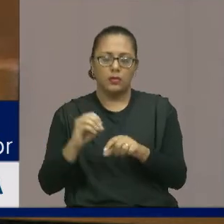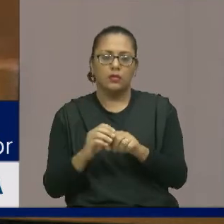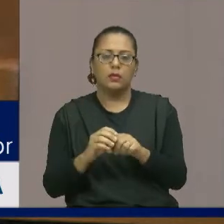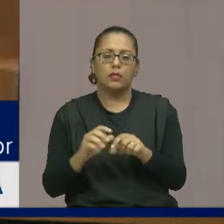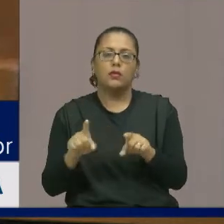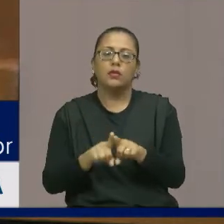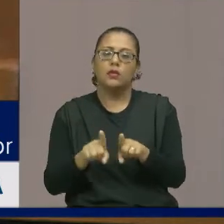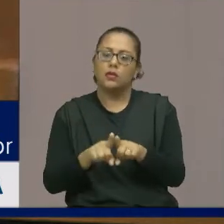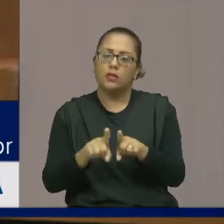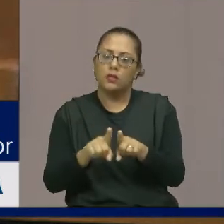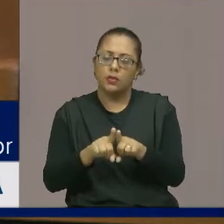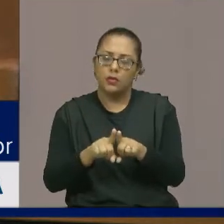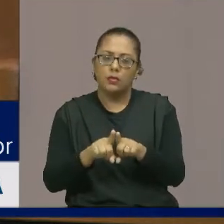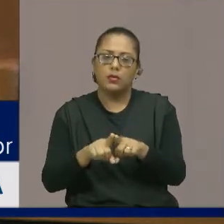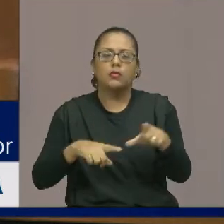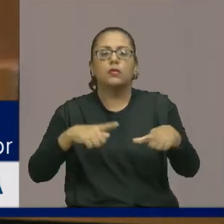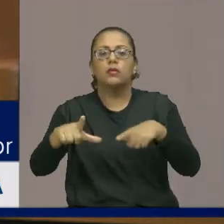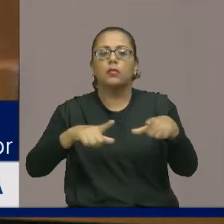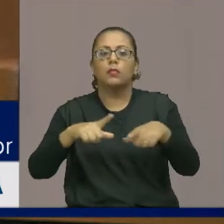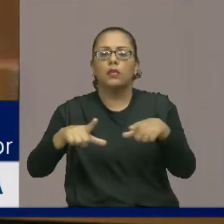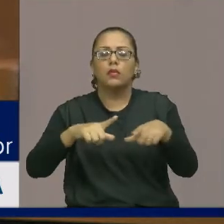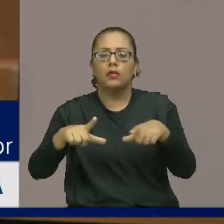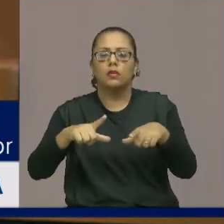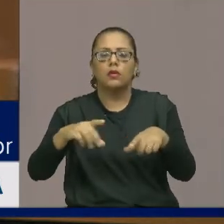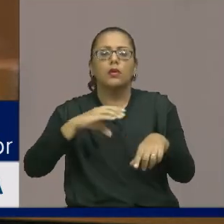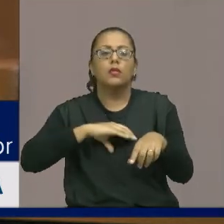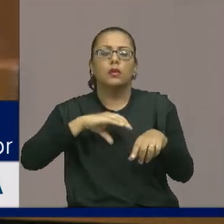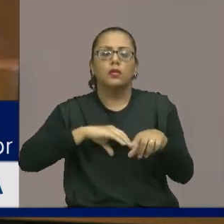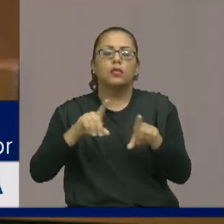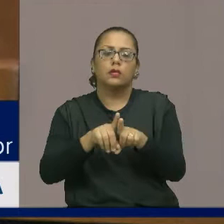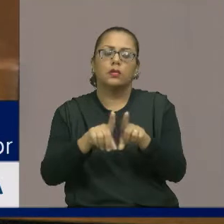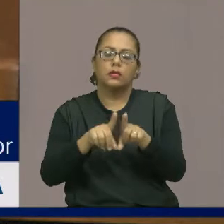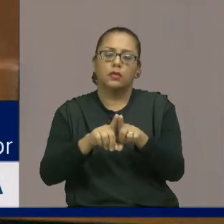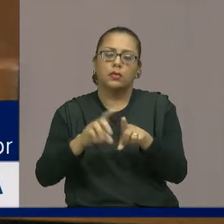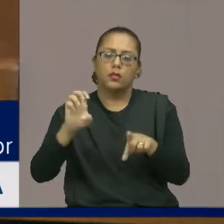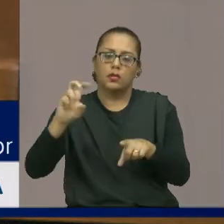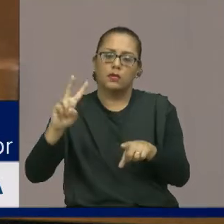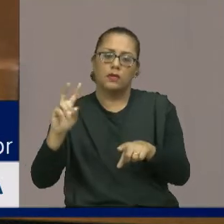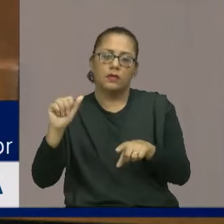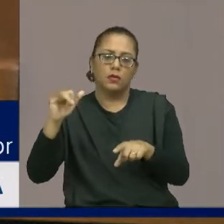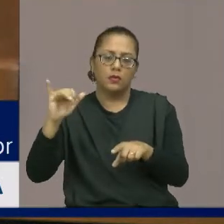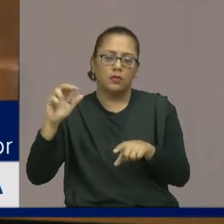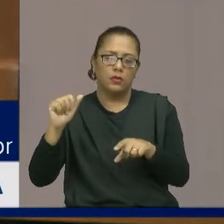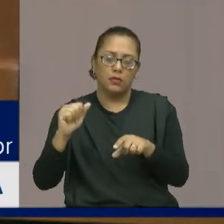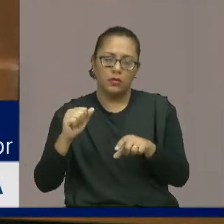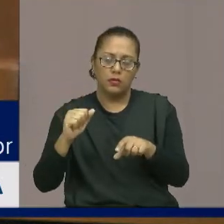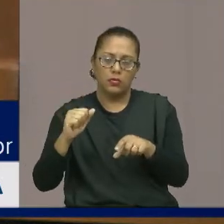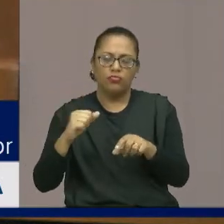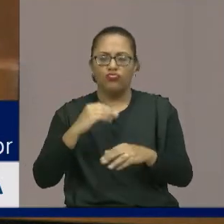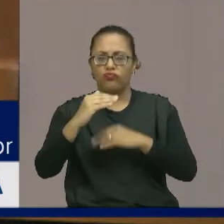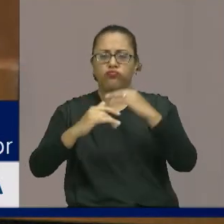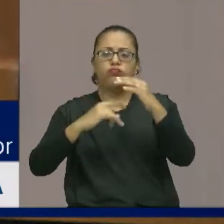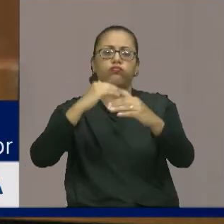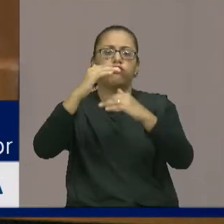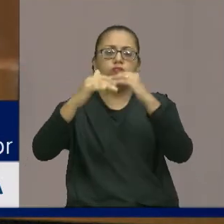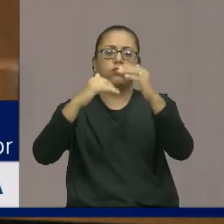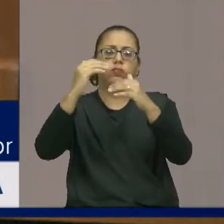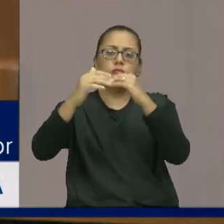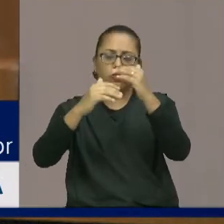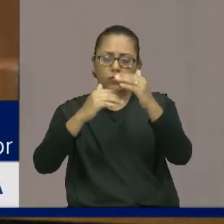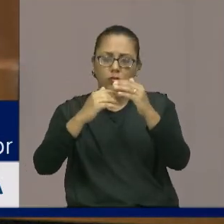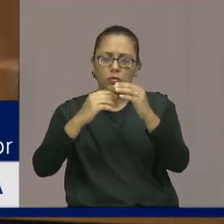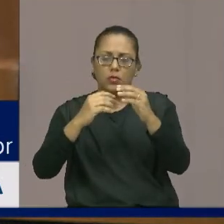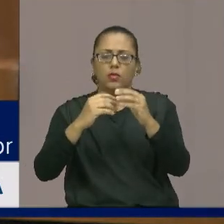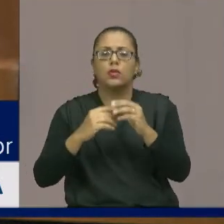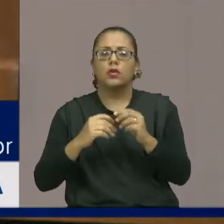Previdência do Servidor Municipal, Devair Petranoia. Inovação e Desenvolvimento Econômico, o Alberto Mano